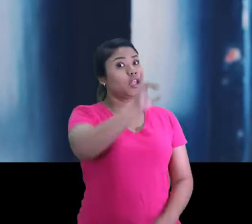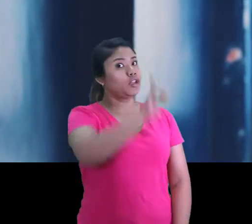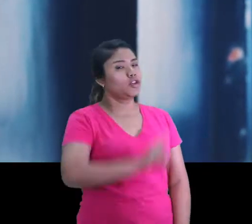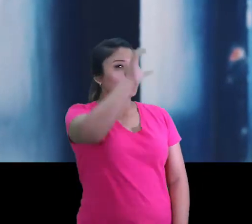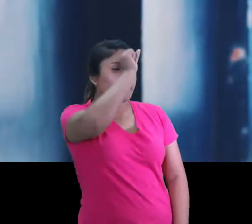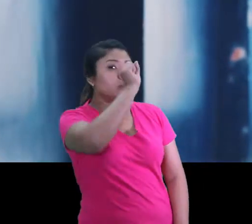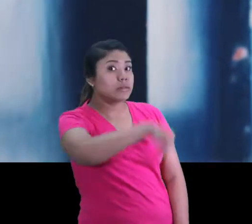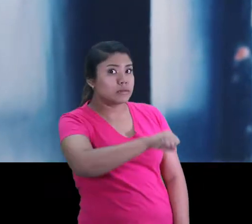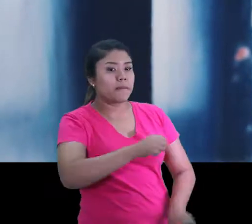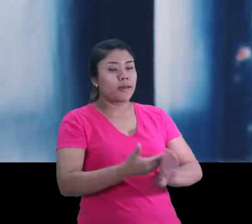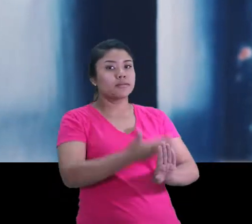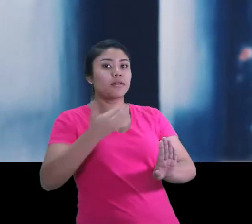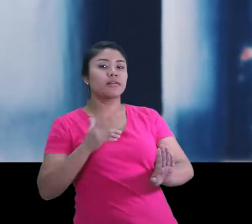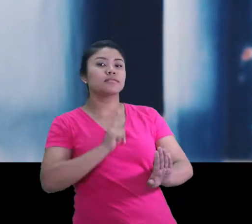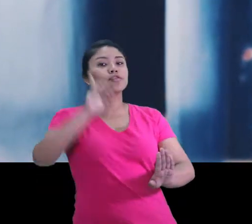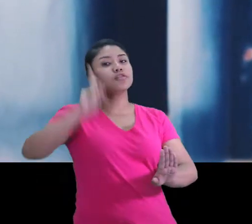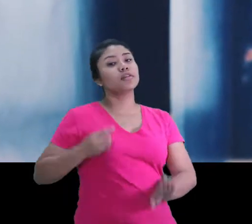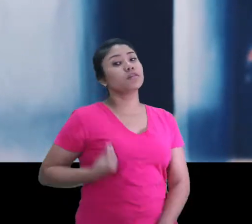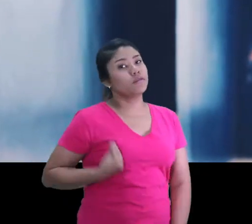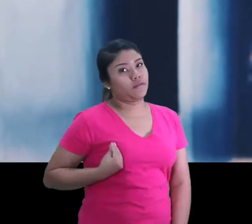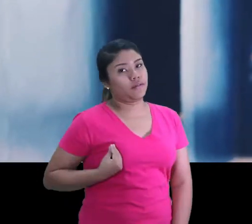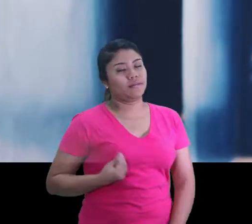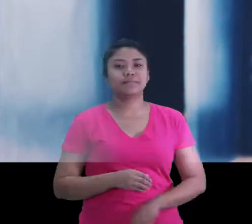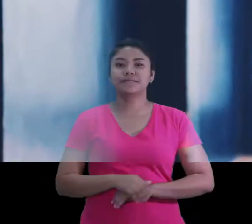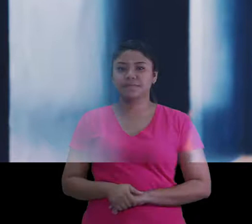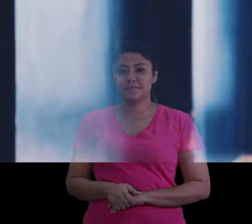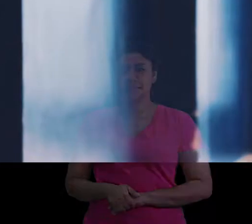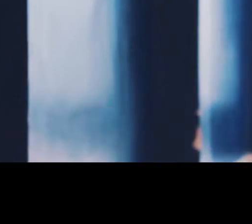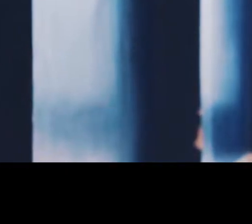direito de aprender, eu acho que tem um direito anterior que é o de viver.